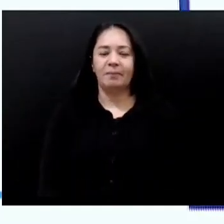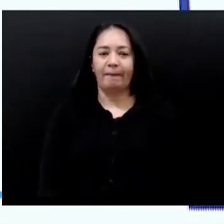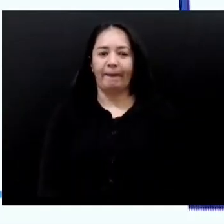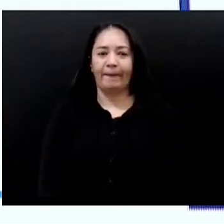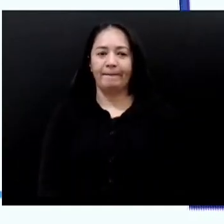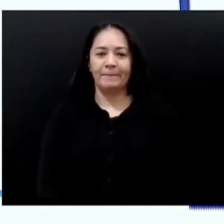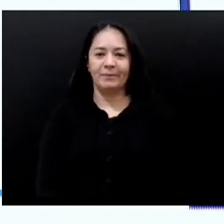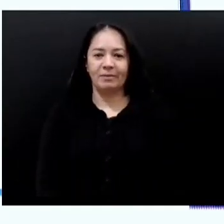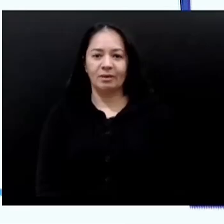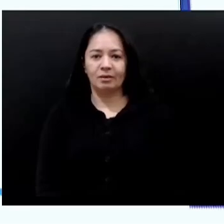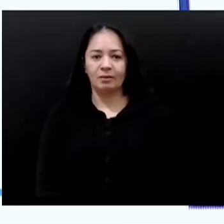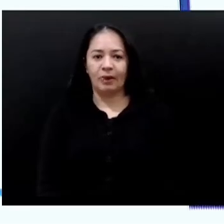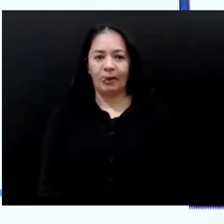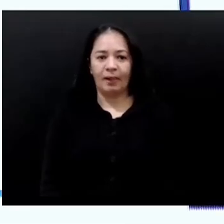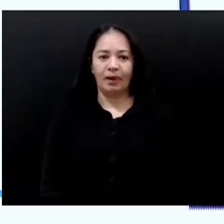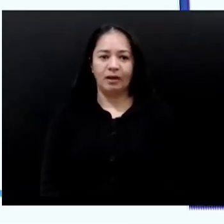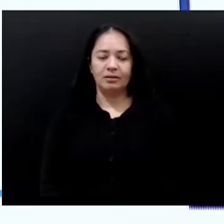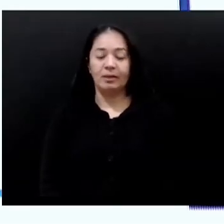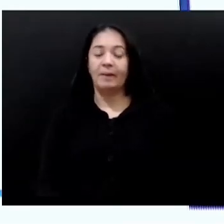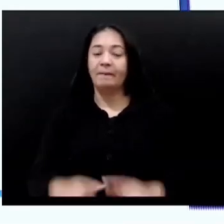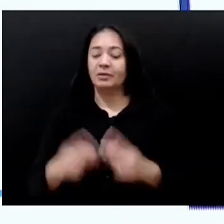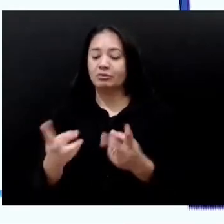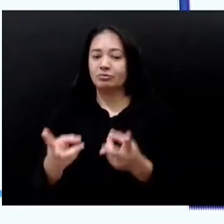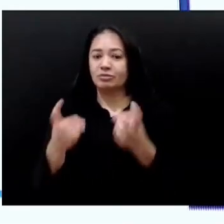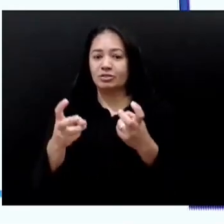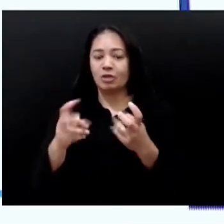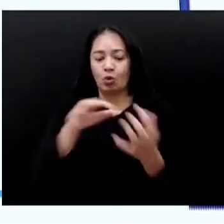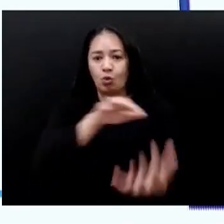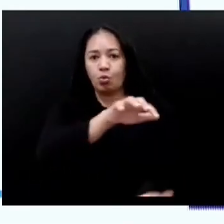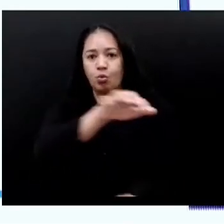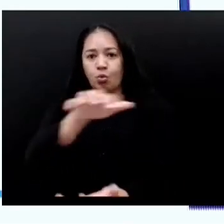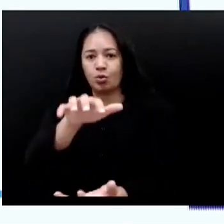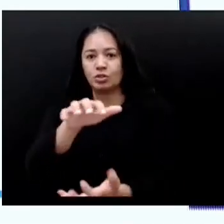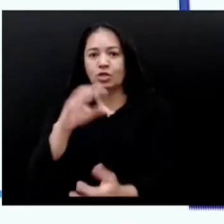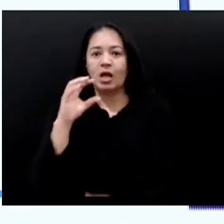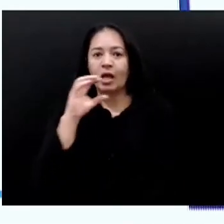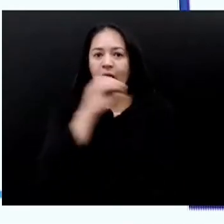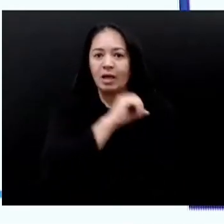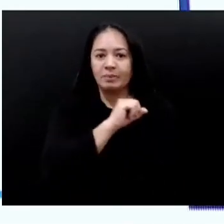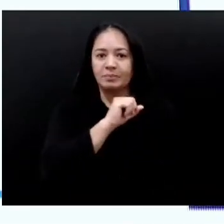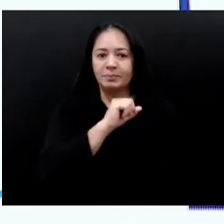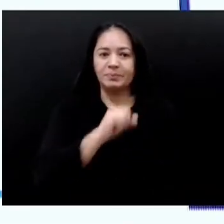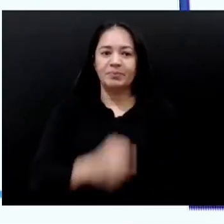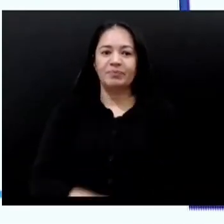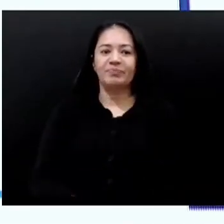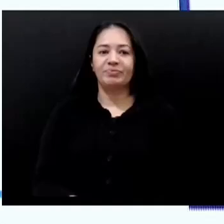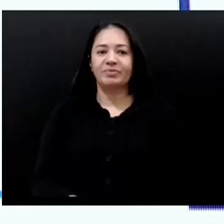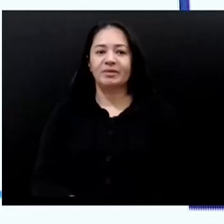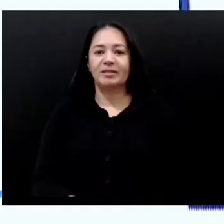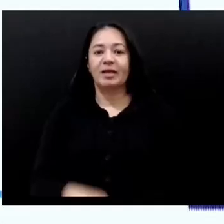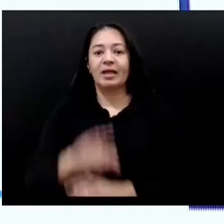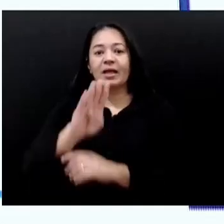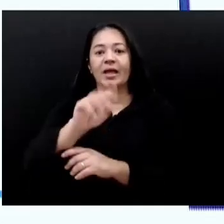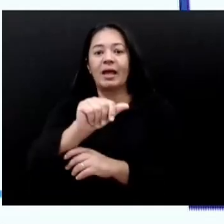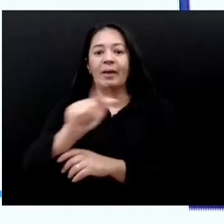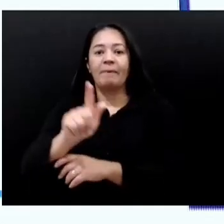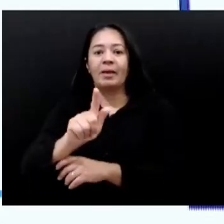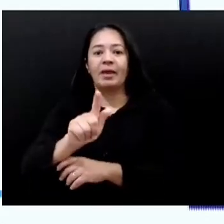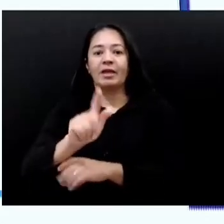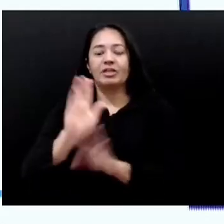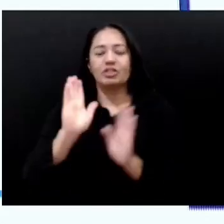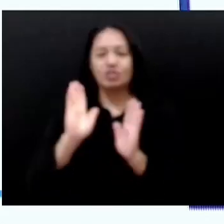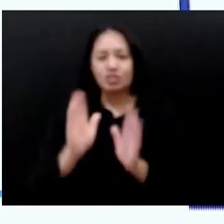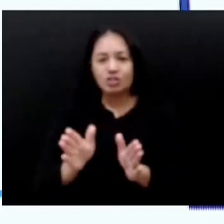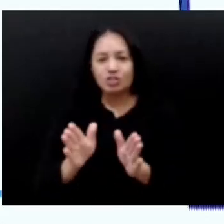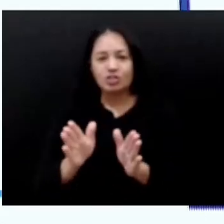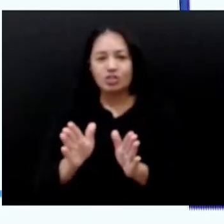aqui, ó, o reconhecimento internacional veio rapidamente. A Bag Destilaria já acumula mais de